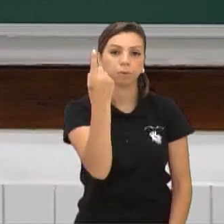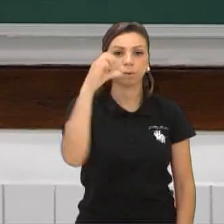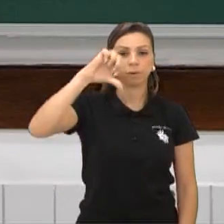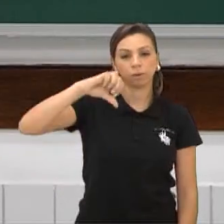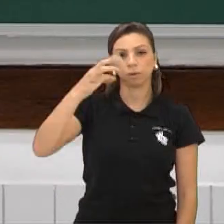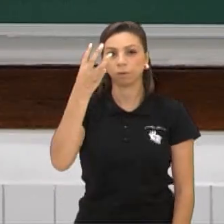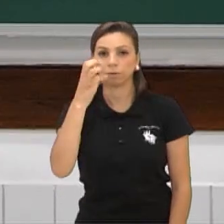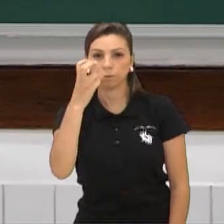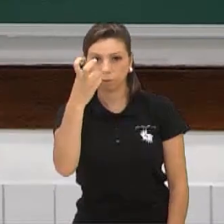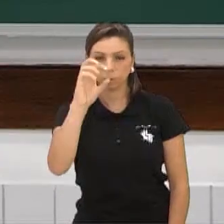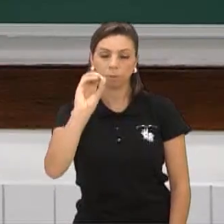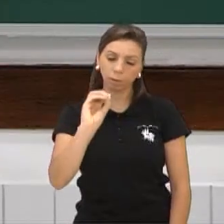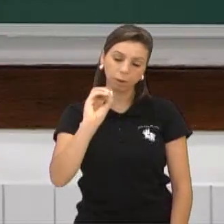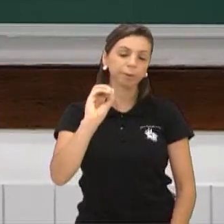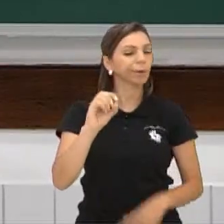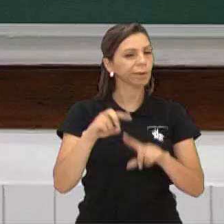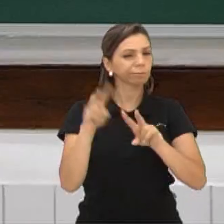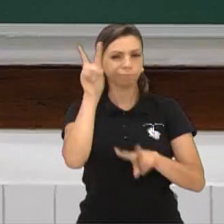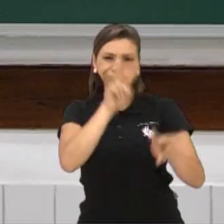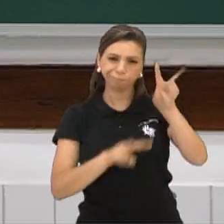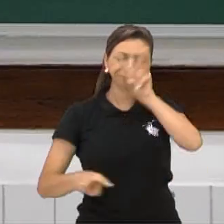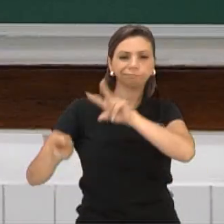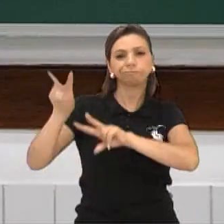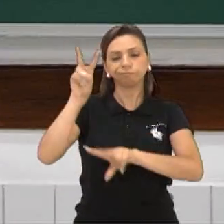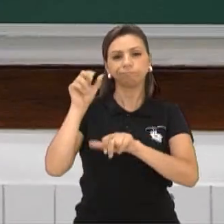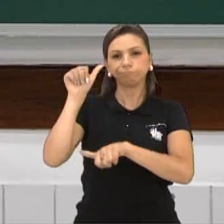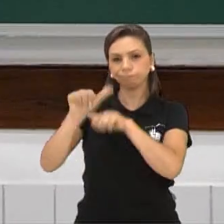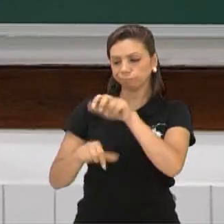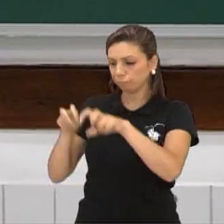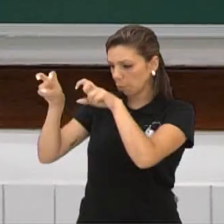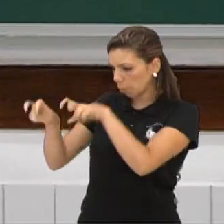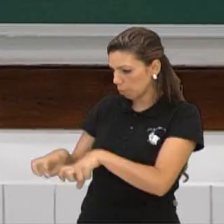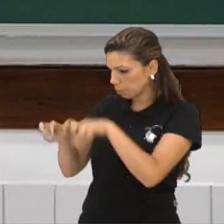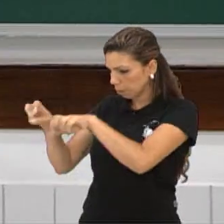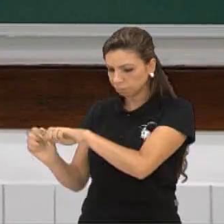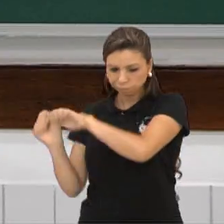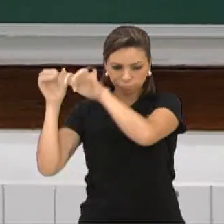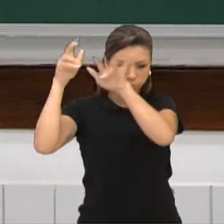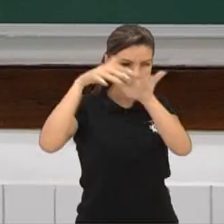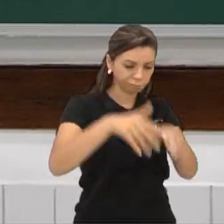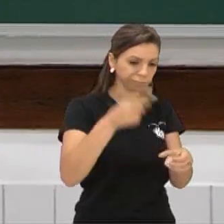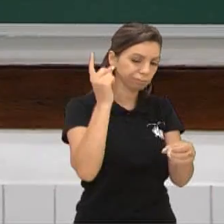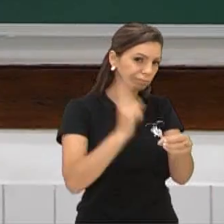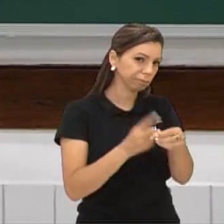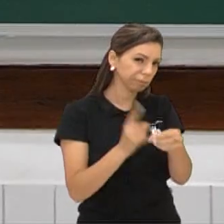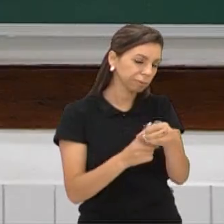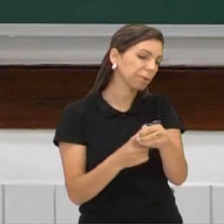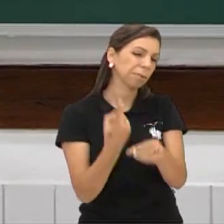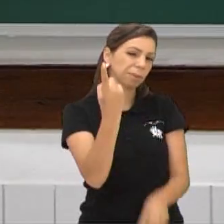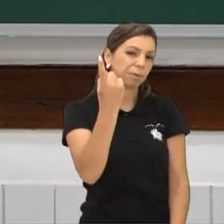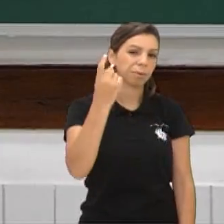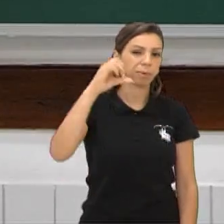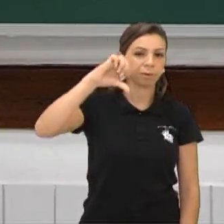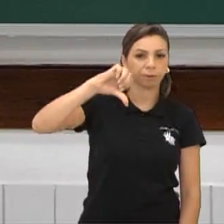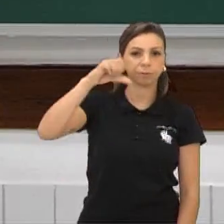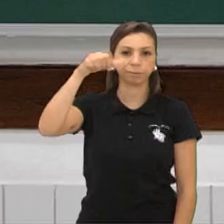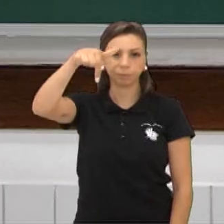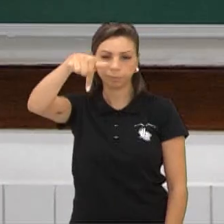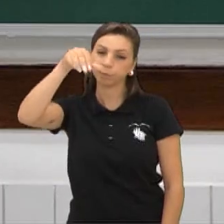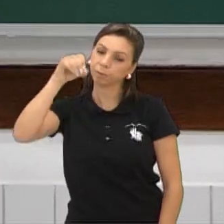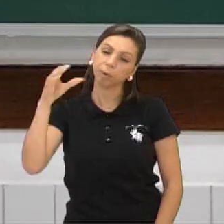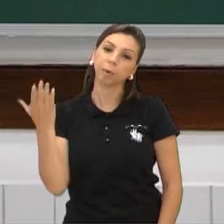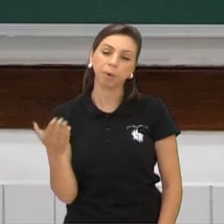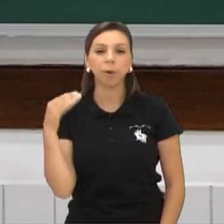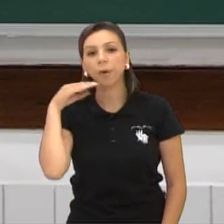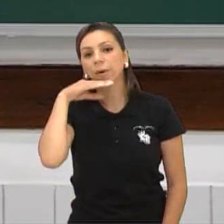como base visual da modificação rural para urbana a partir de 1970. E isso,